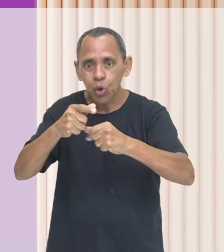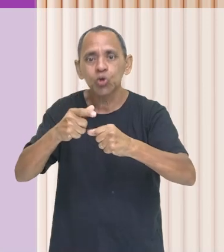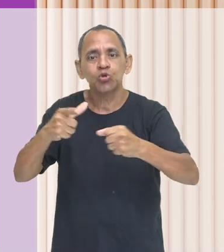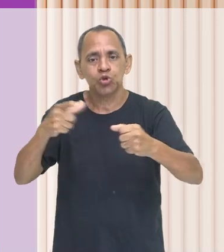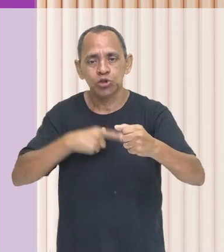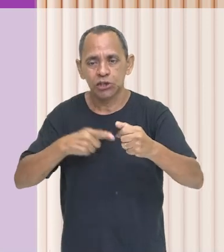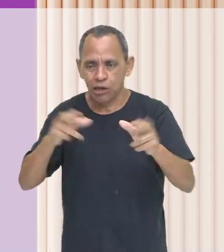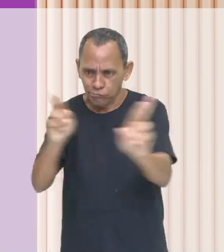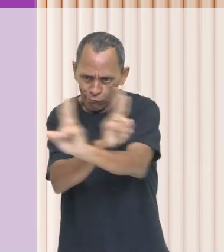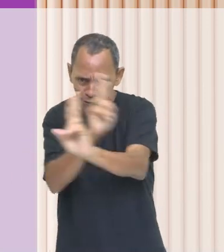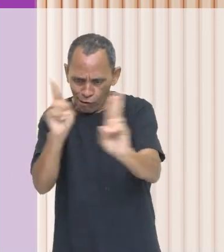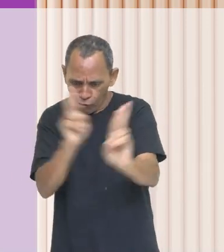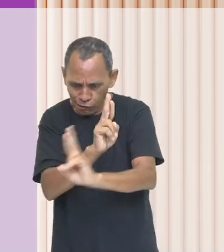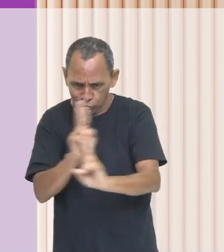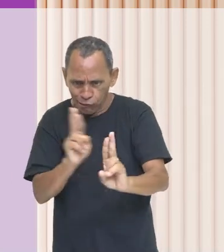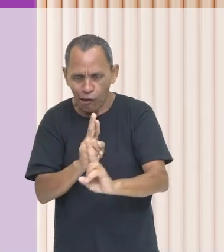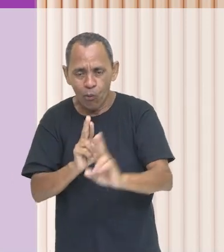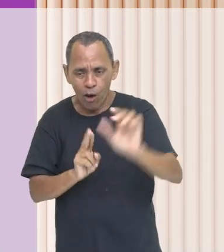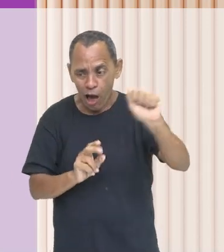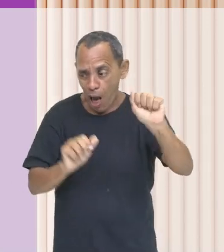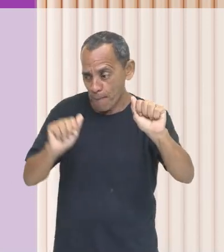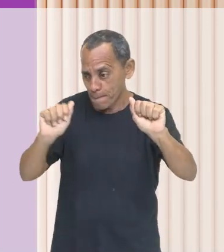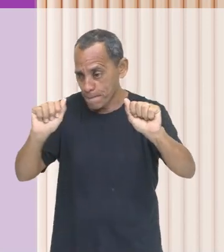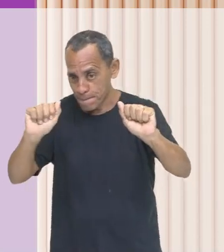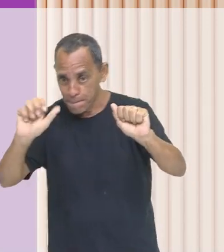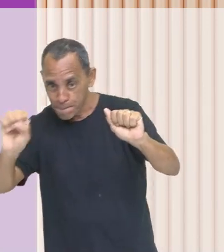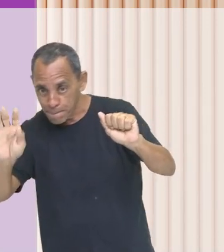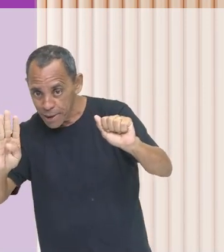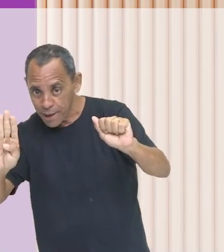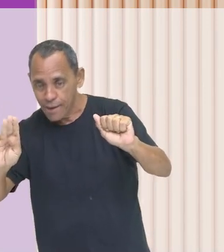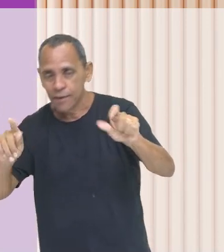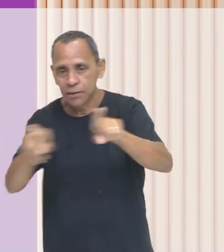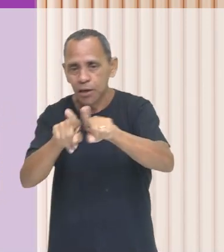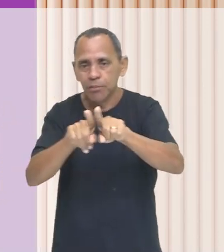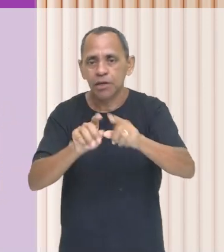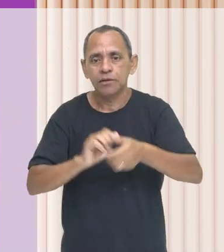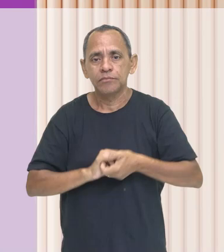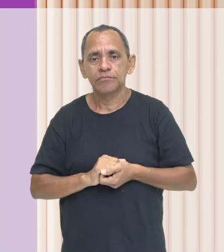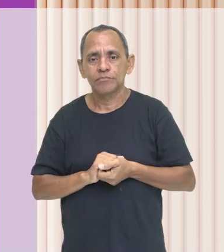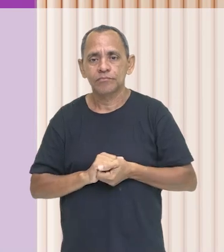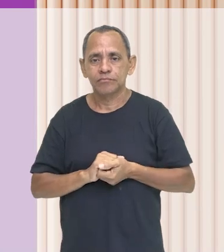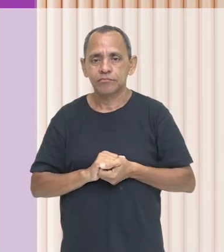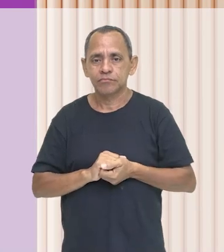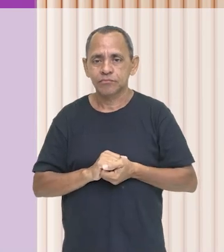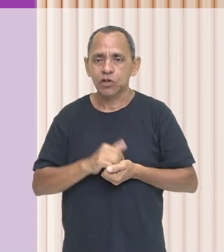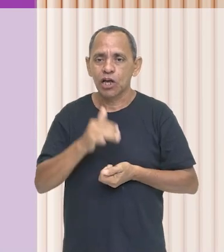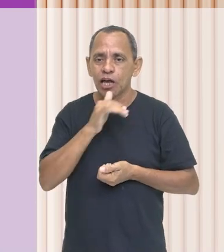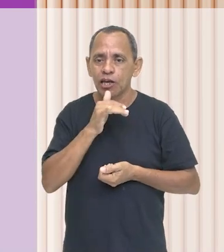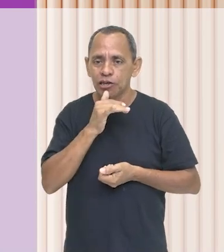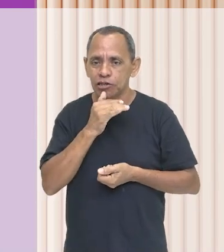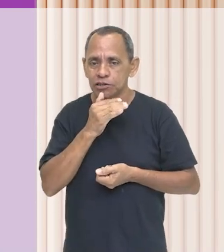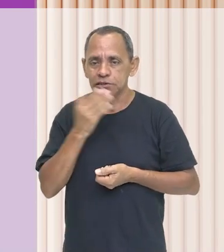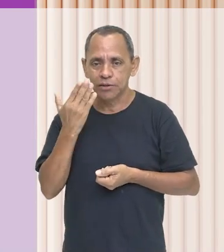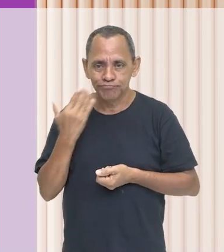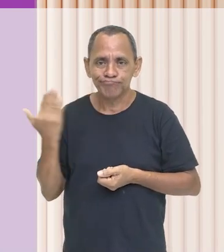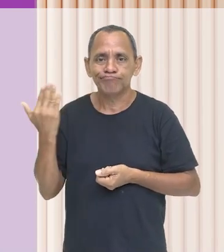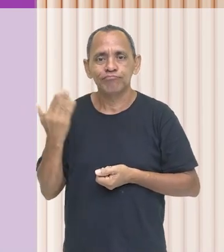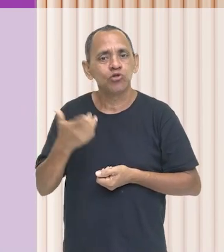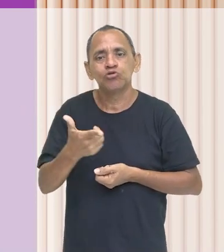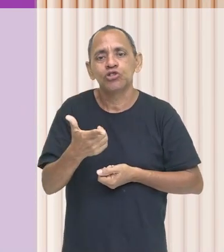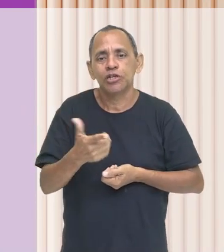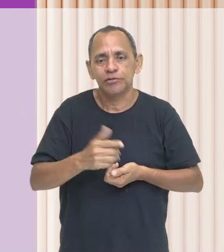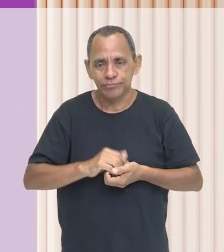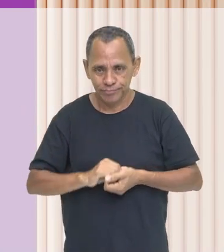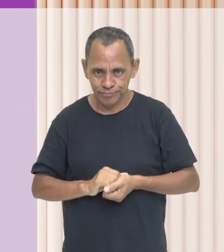de A tiverem correspondentes lá em B, que foi o que não aconteceu aqui nesse exemplo, né? Além